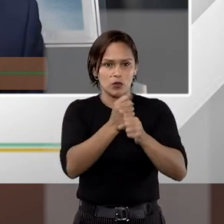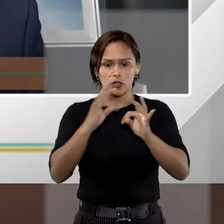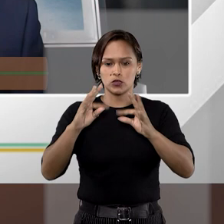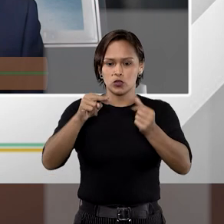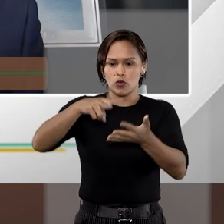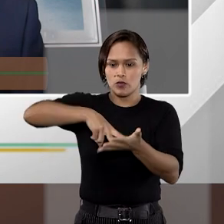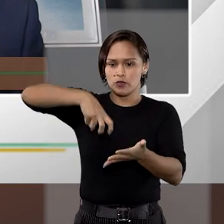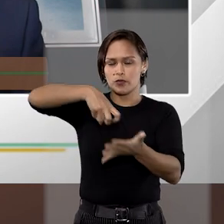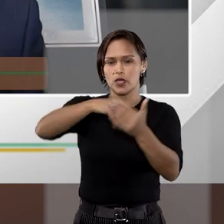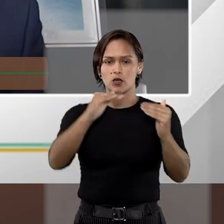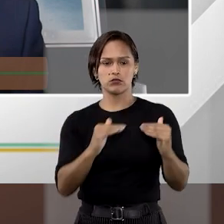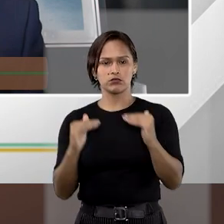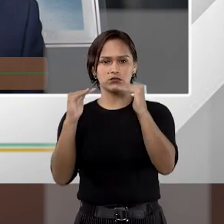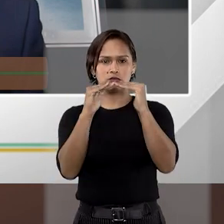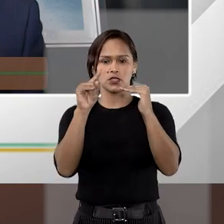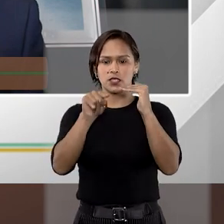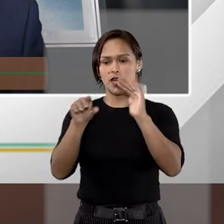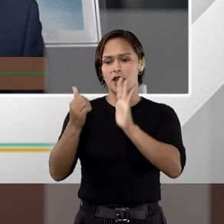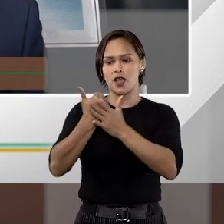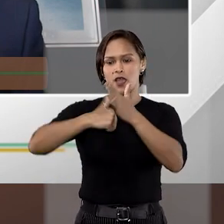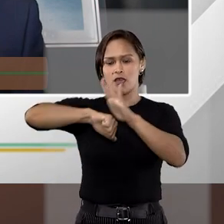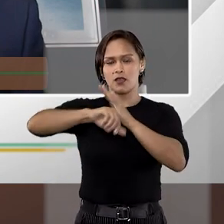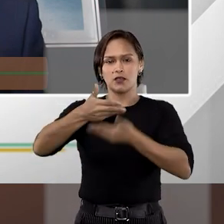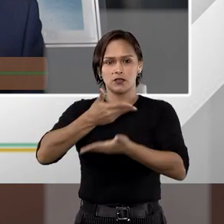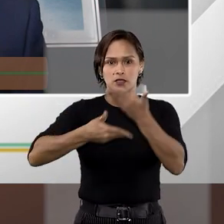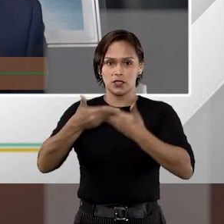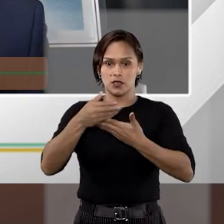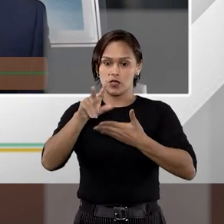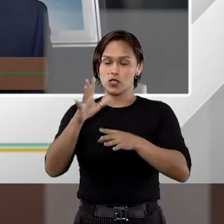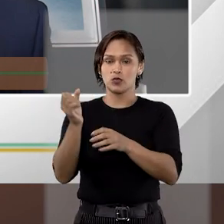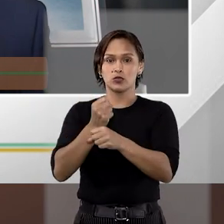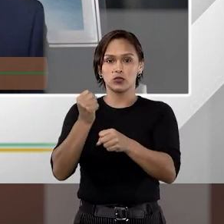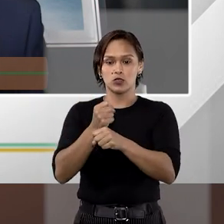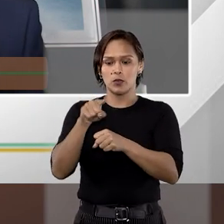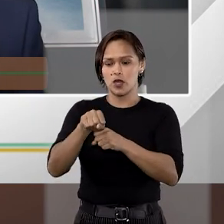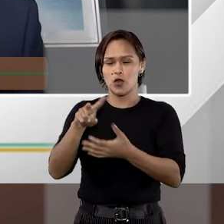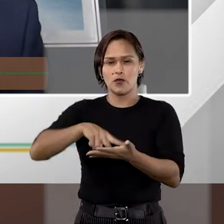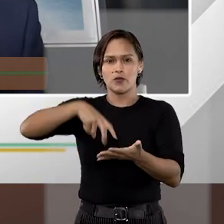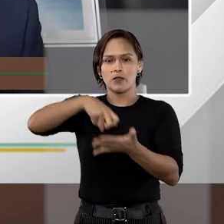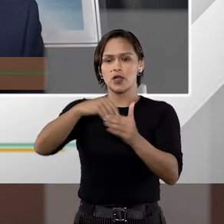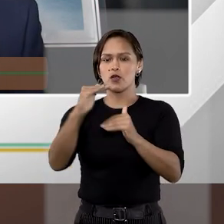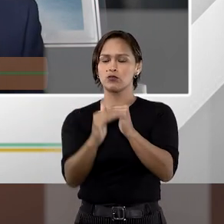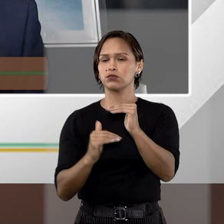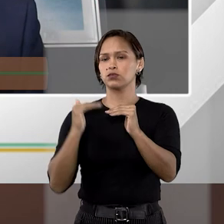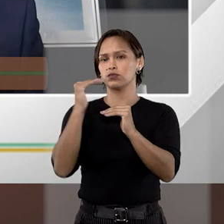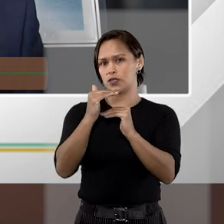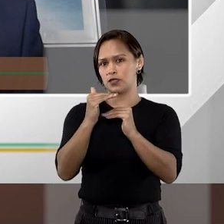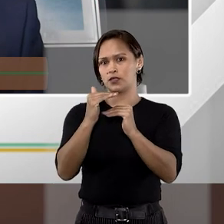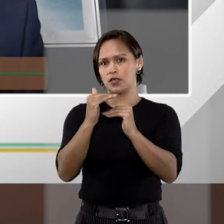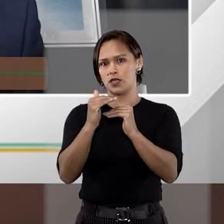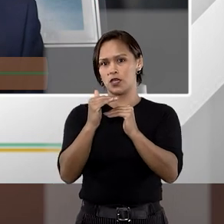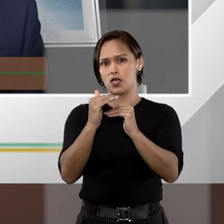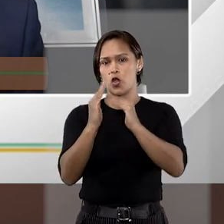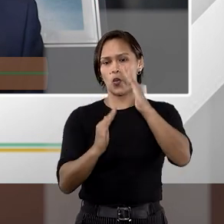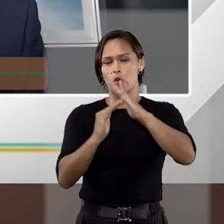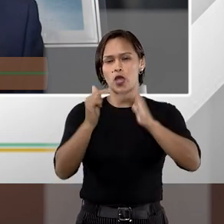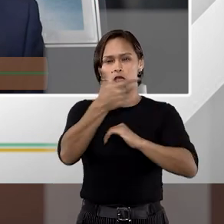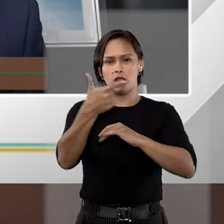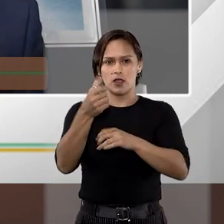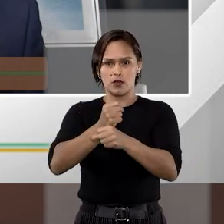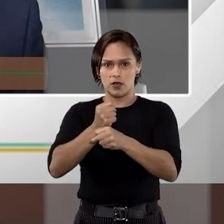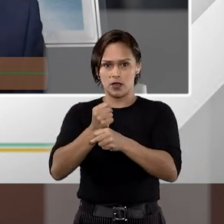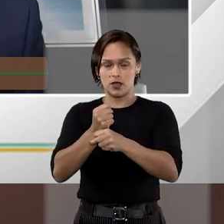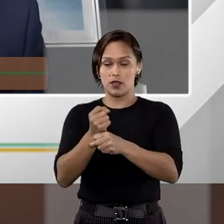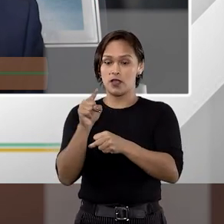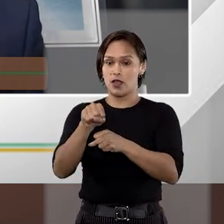todas as penas combinadas as a esses crimes se o formato é apenas ultrapassar o teto